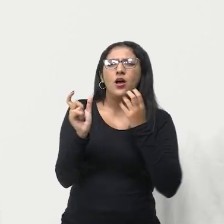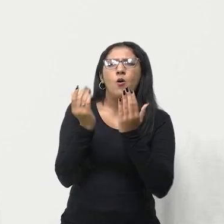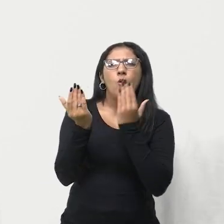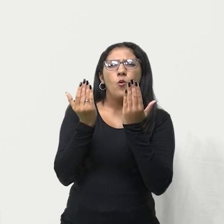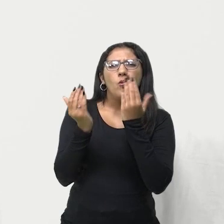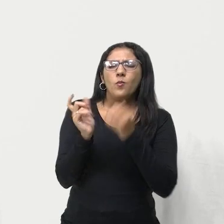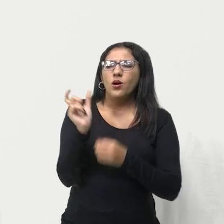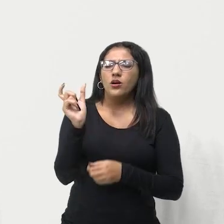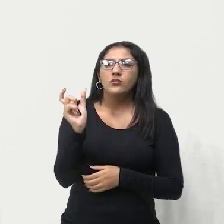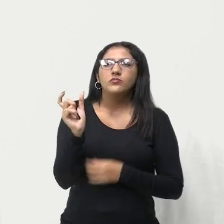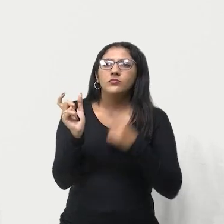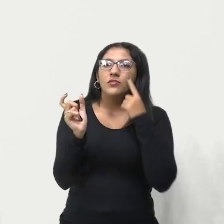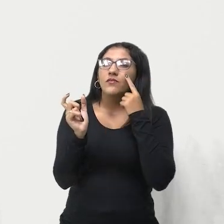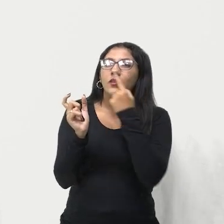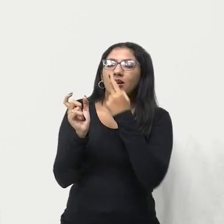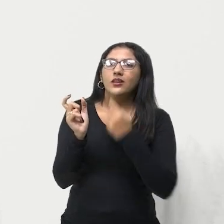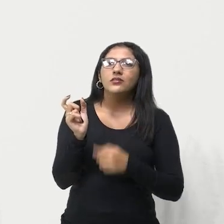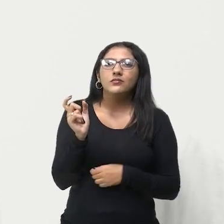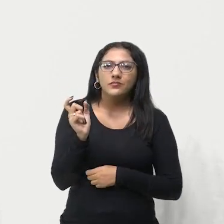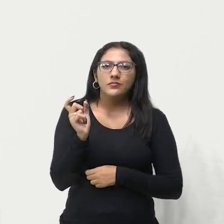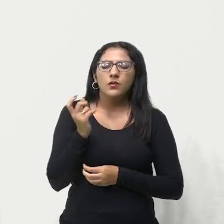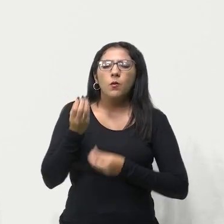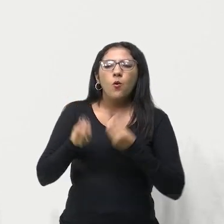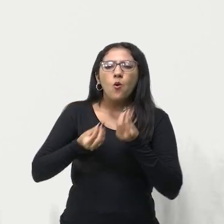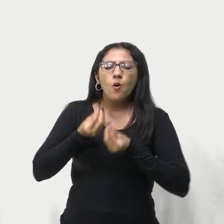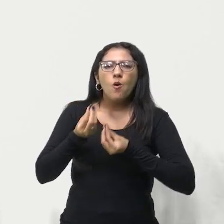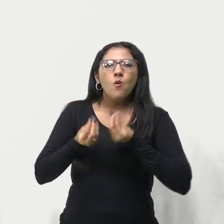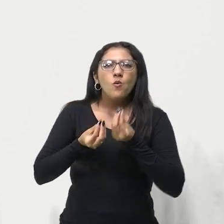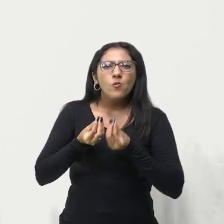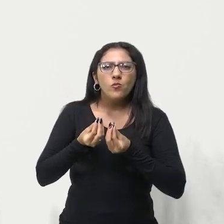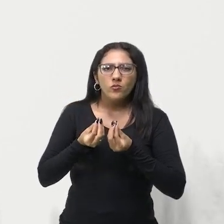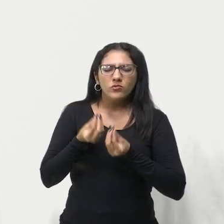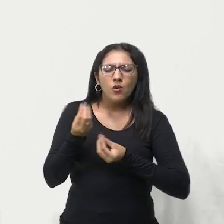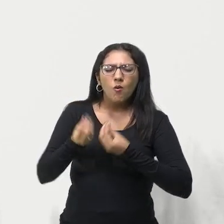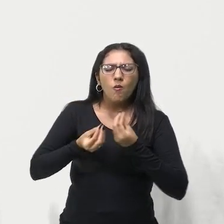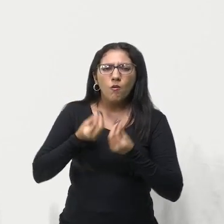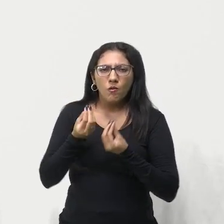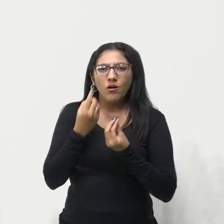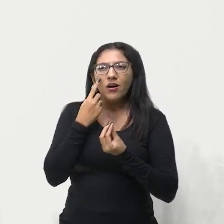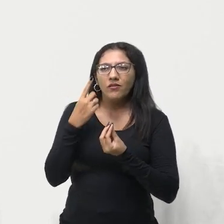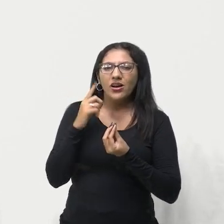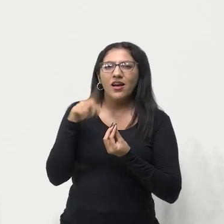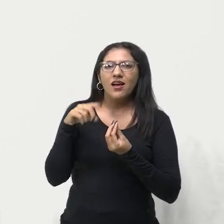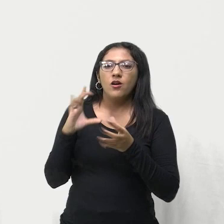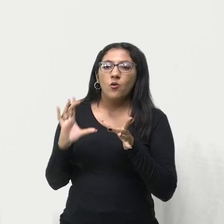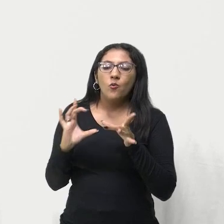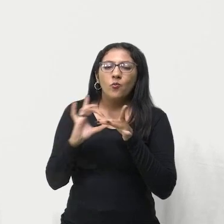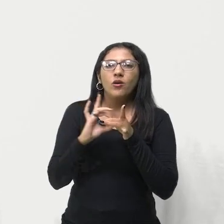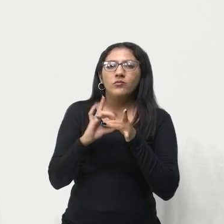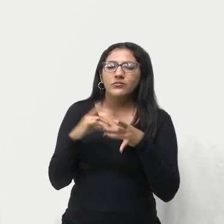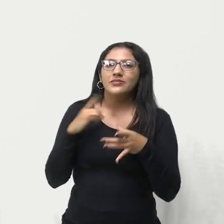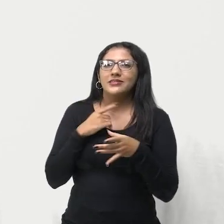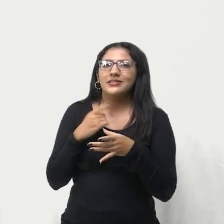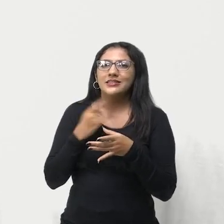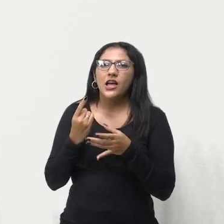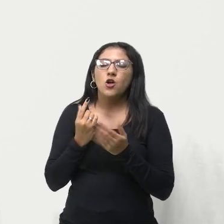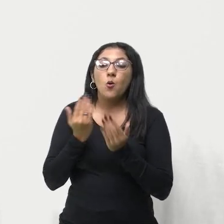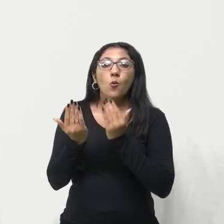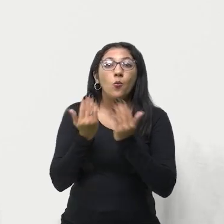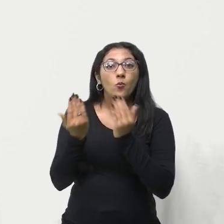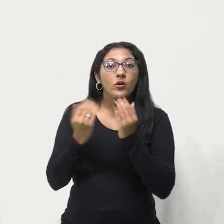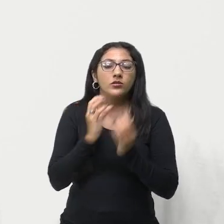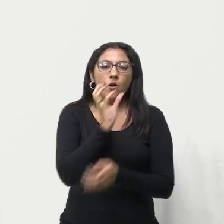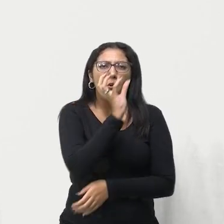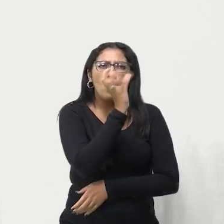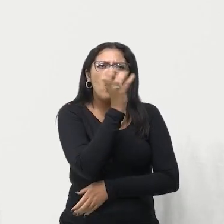comparação evidente? Está aqui, a palavra como, o meu conectivo. Então, notem, comparei a lâmpada e a